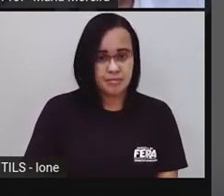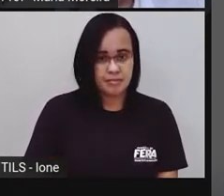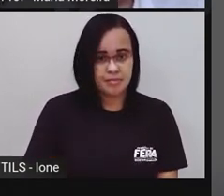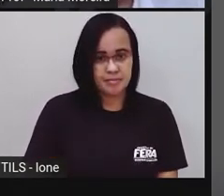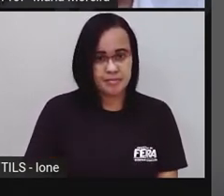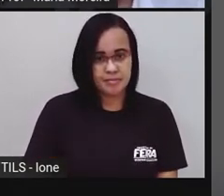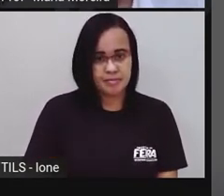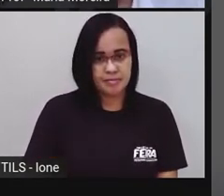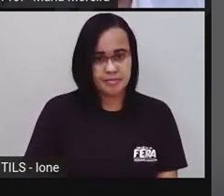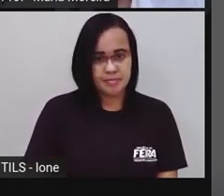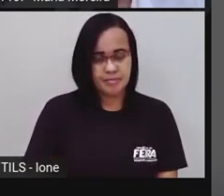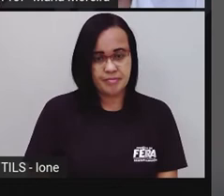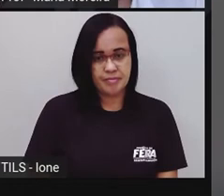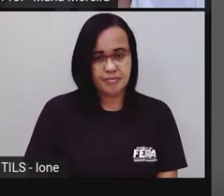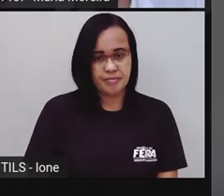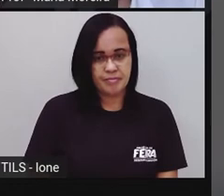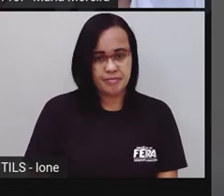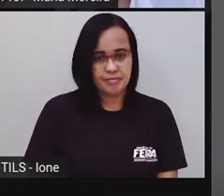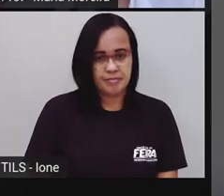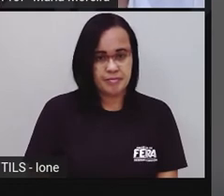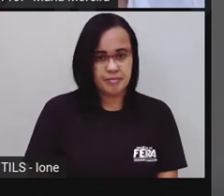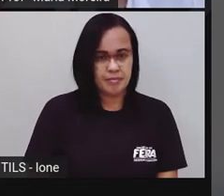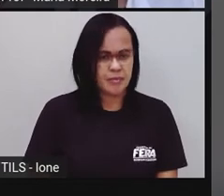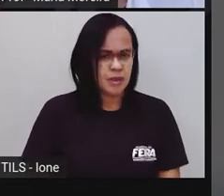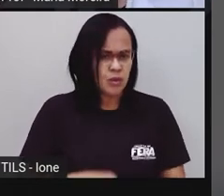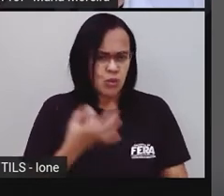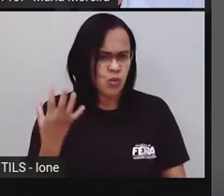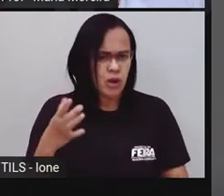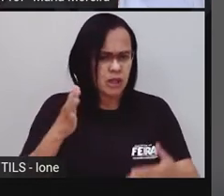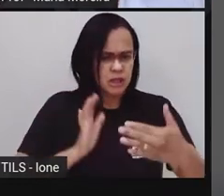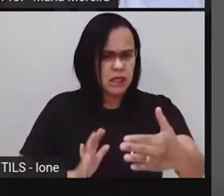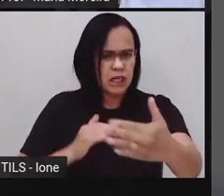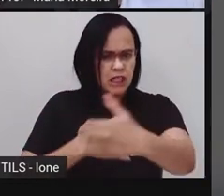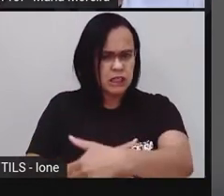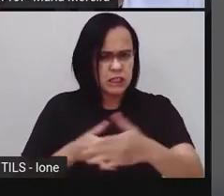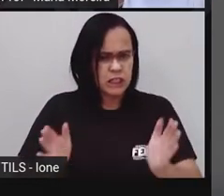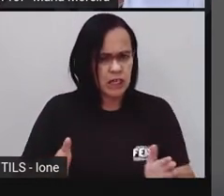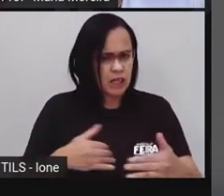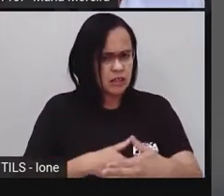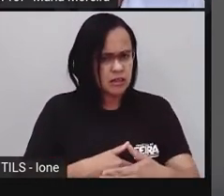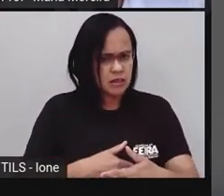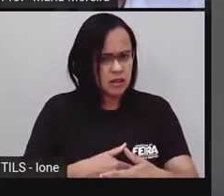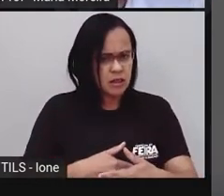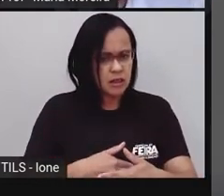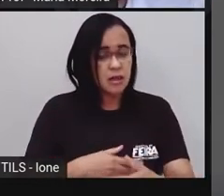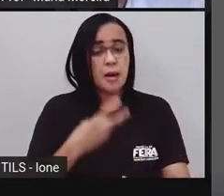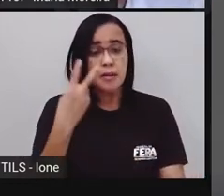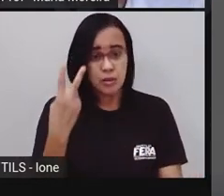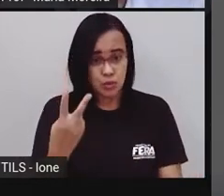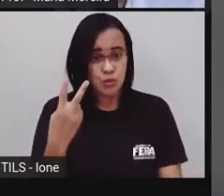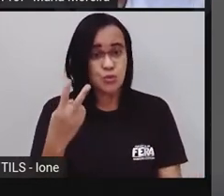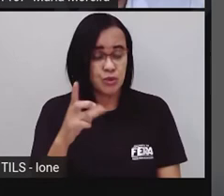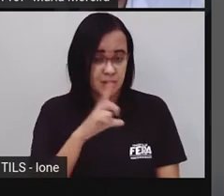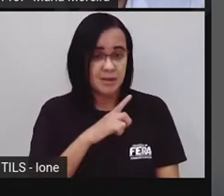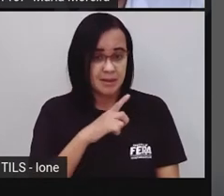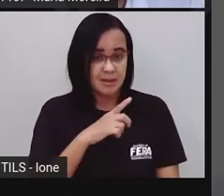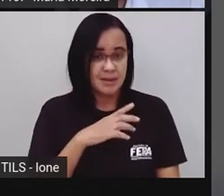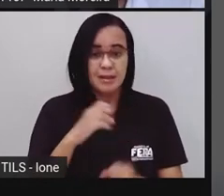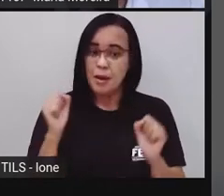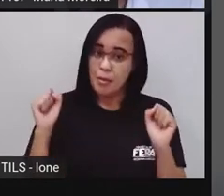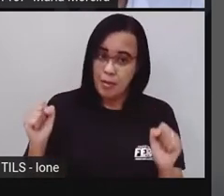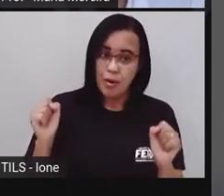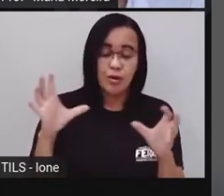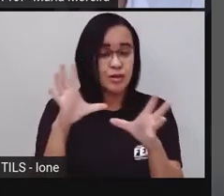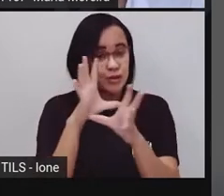o são Quantas caixas com mil são duas caixas né isso então eu posso somar